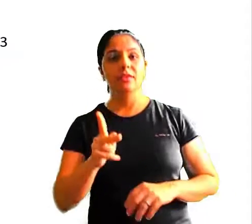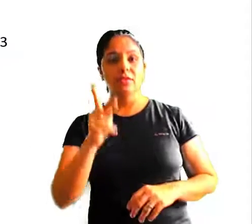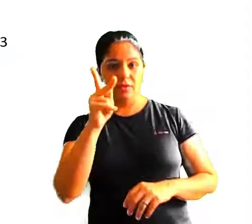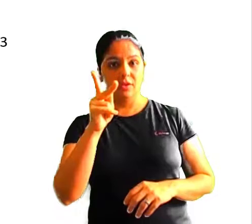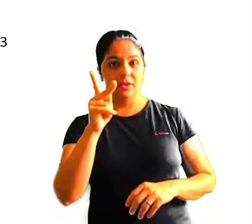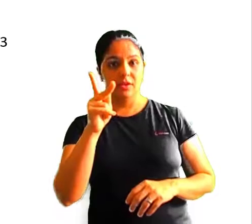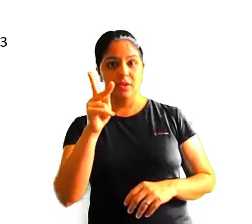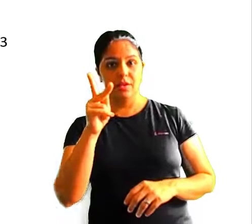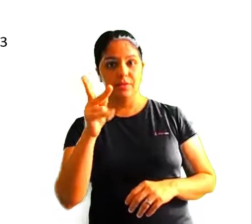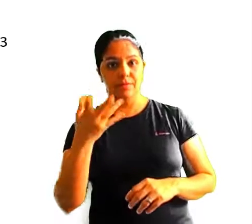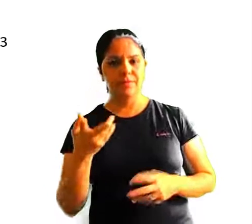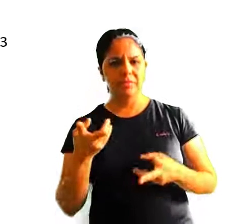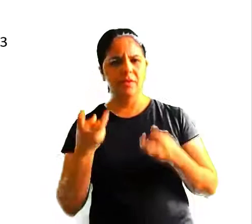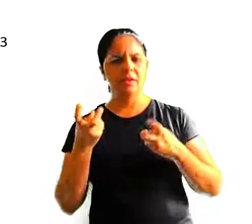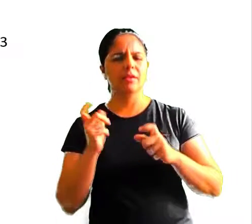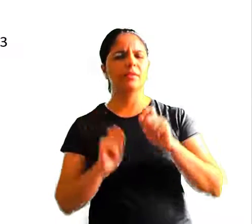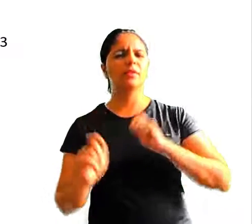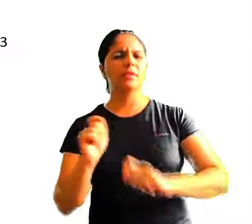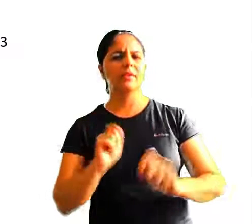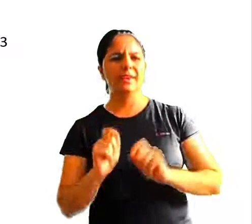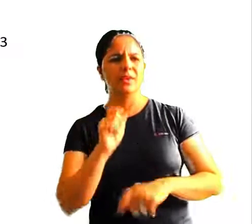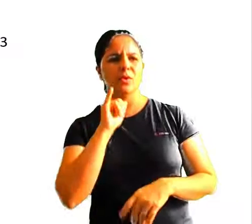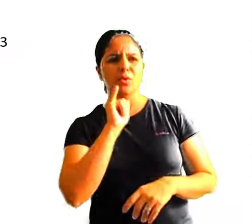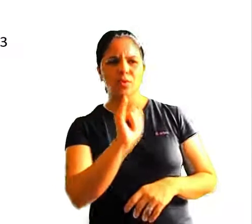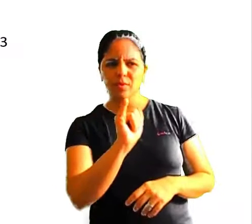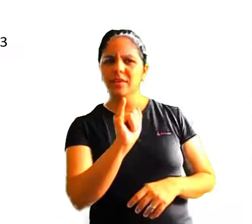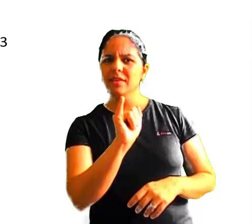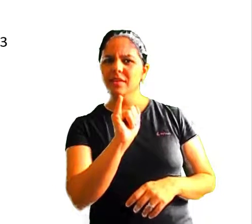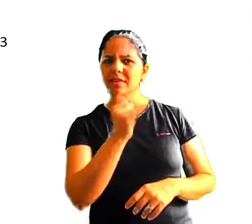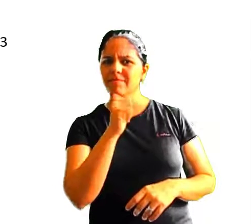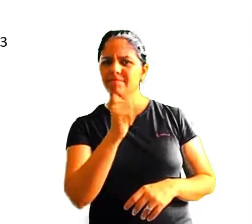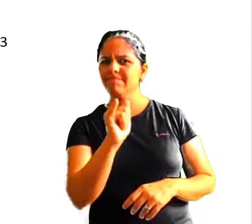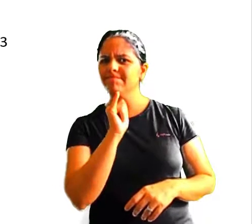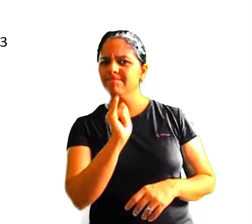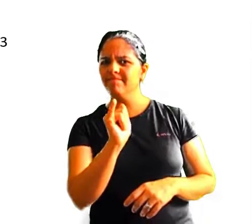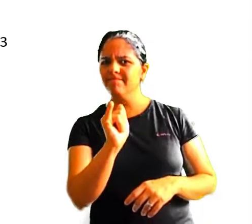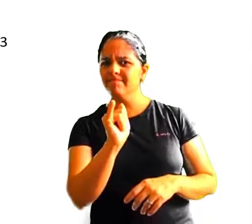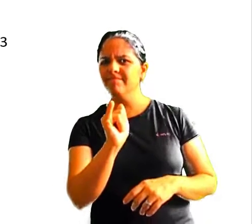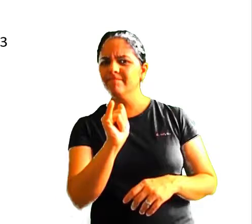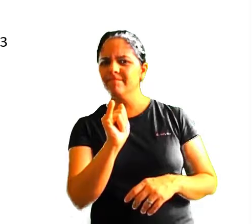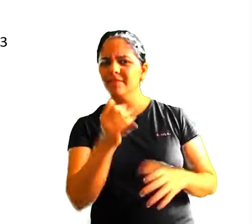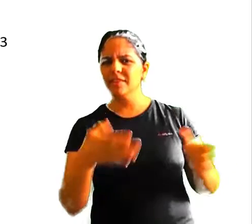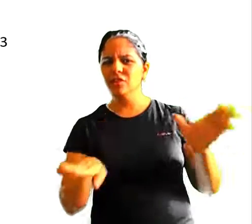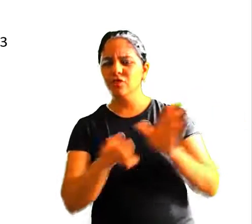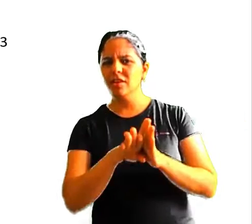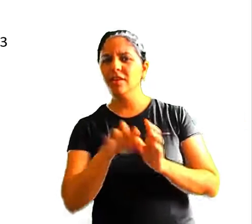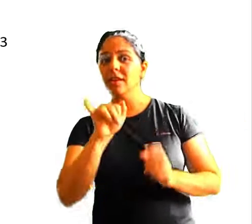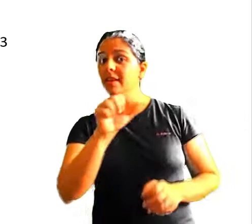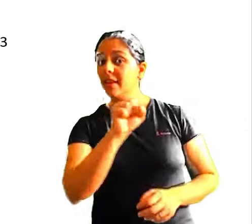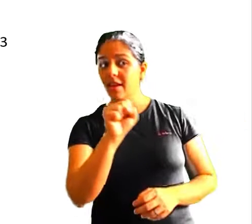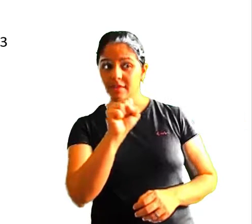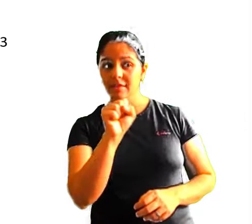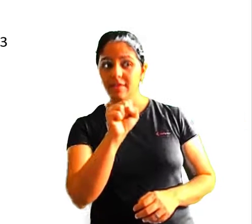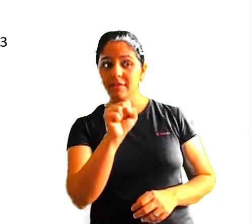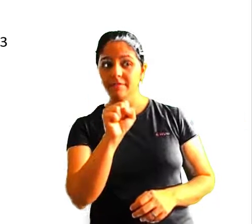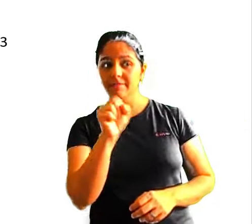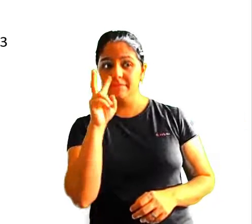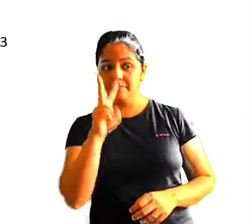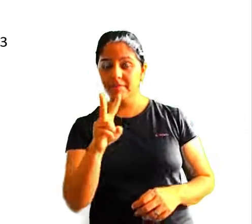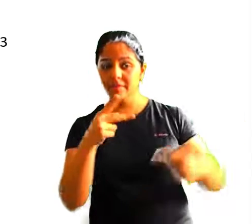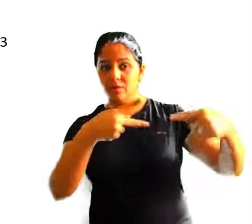E aí, nesse exemplo, né, se eu aplicar a lei de Kirchhoff também das correntes, né, aí eu verifico que a corrente